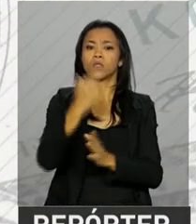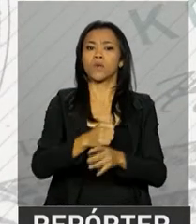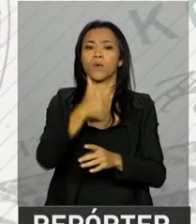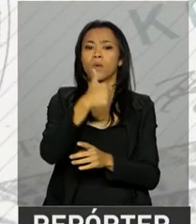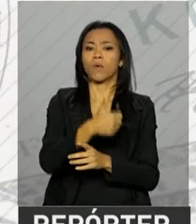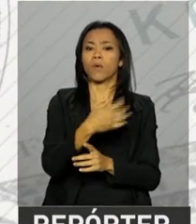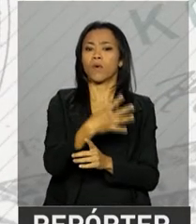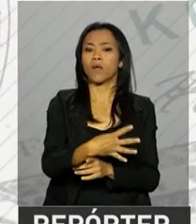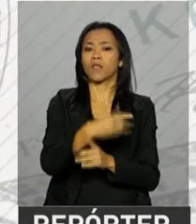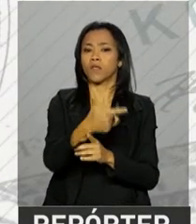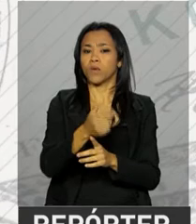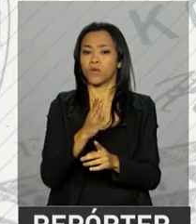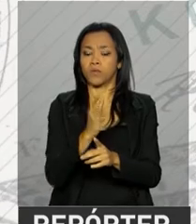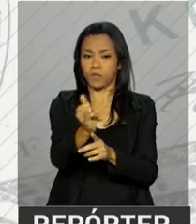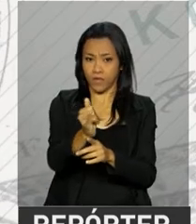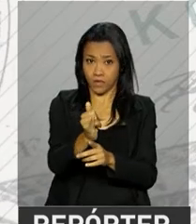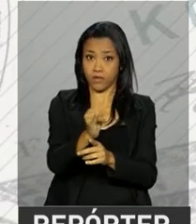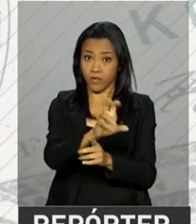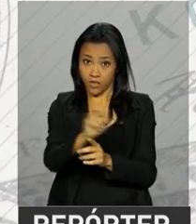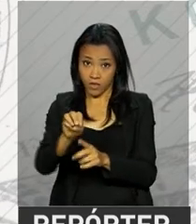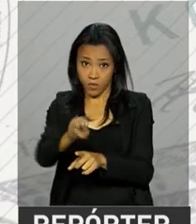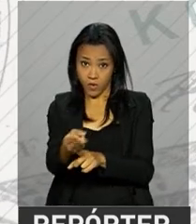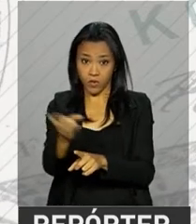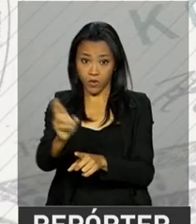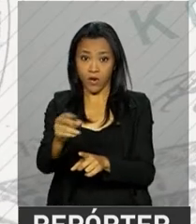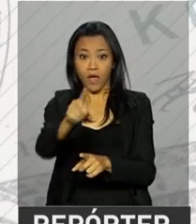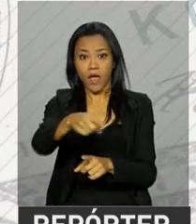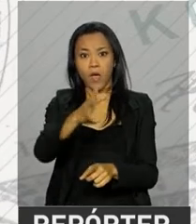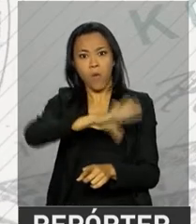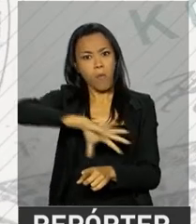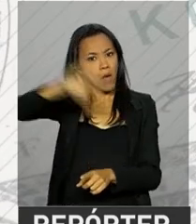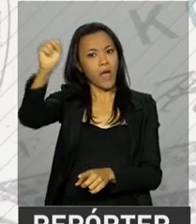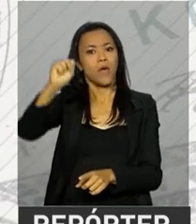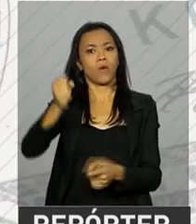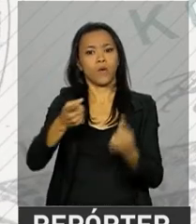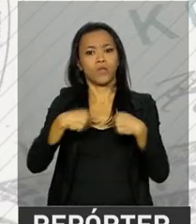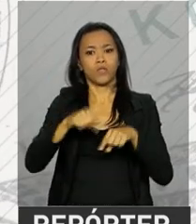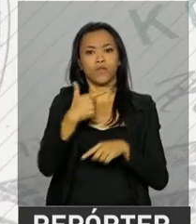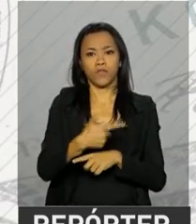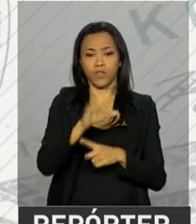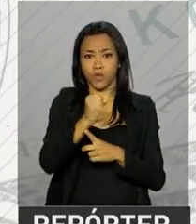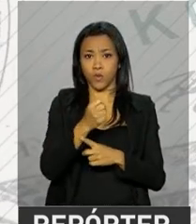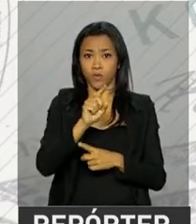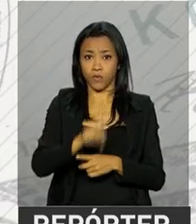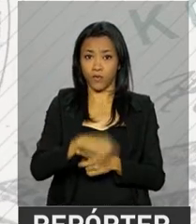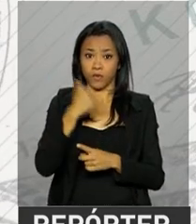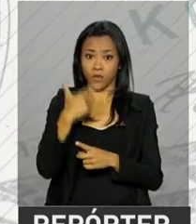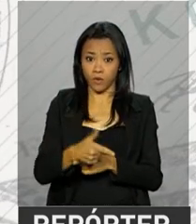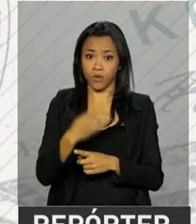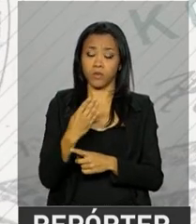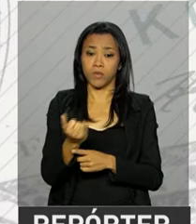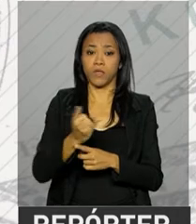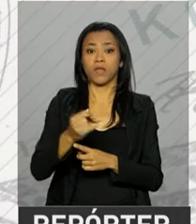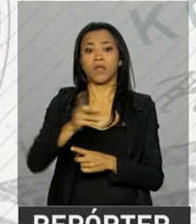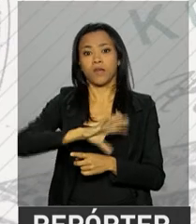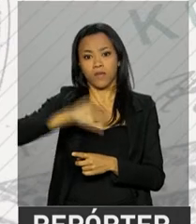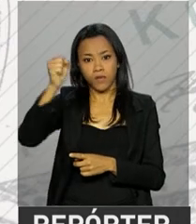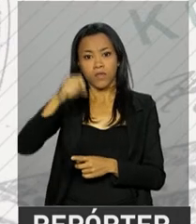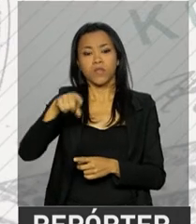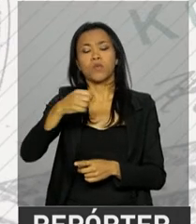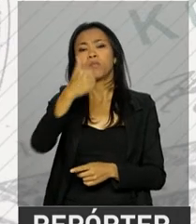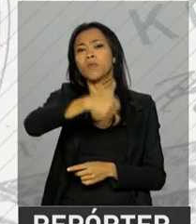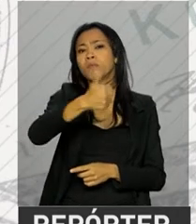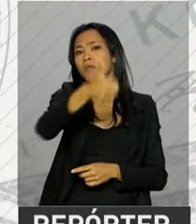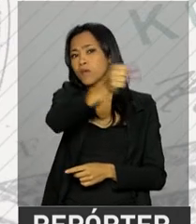bilhões de dólares o valor também é o maior da história superando o recorde de 28,2 bilhões registrado no primeiro semestre